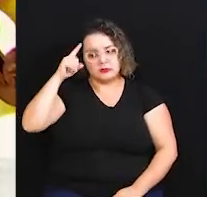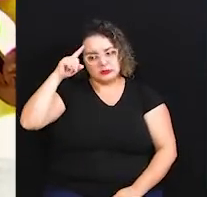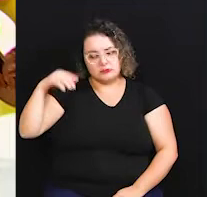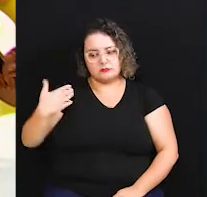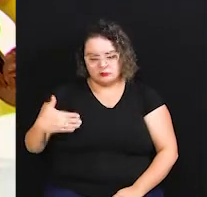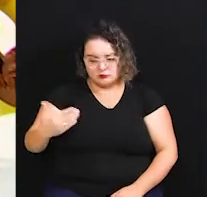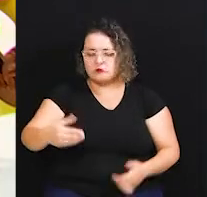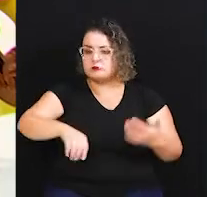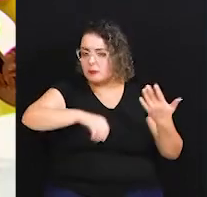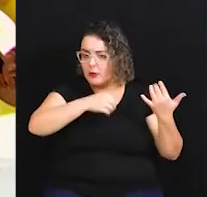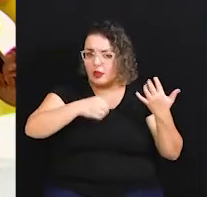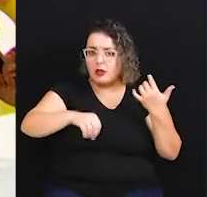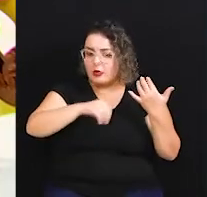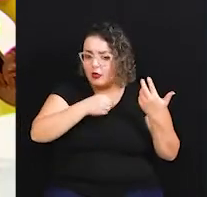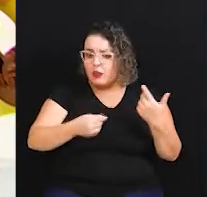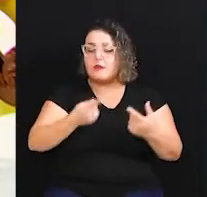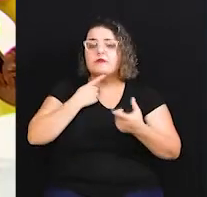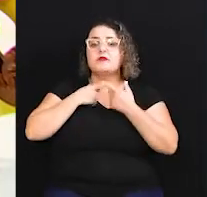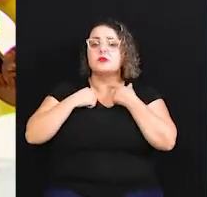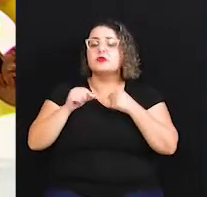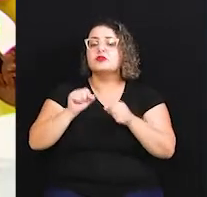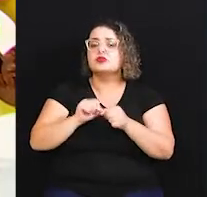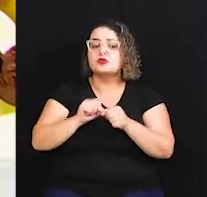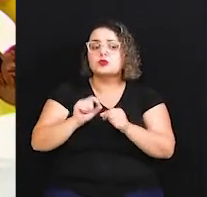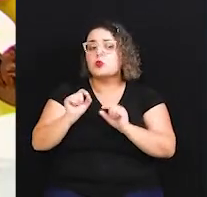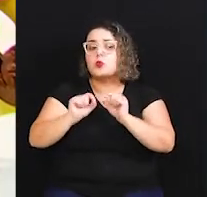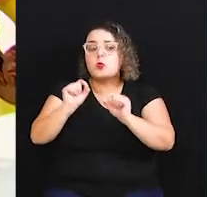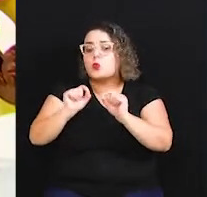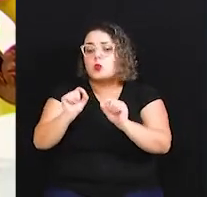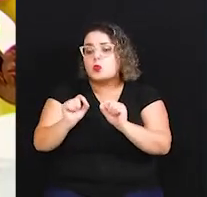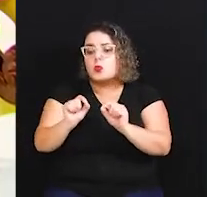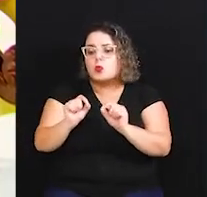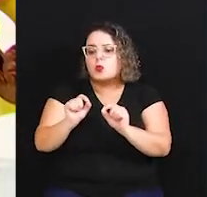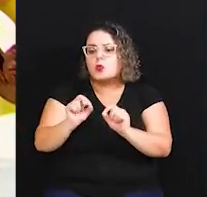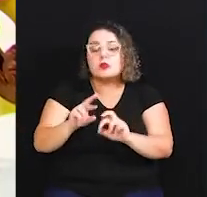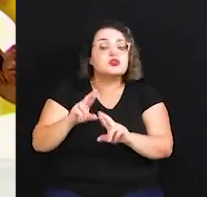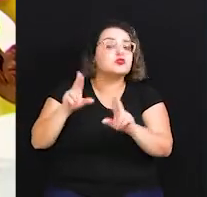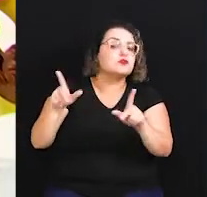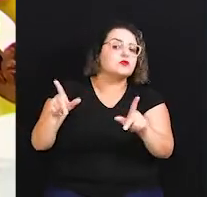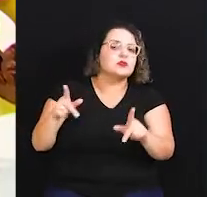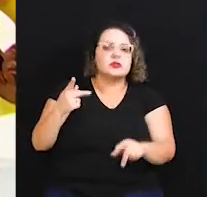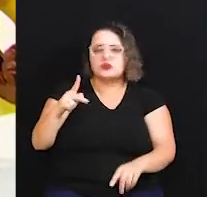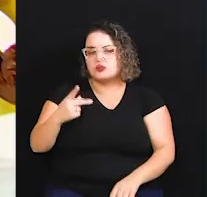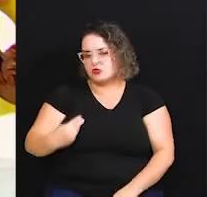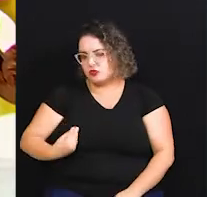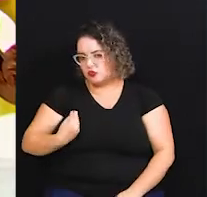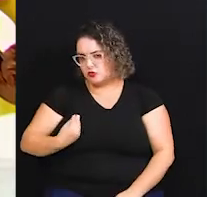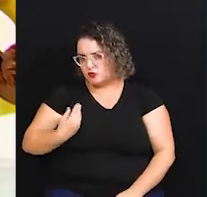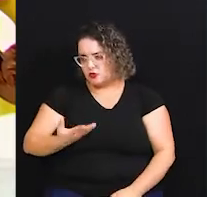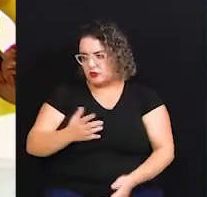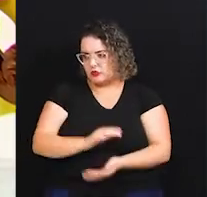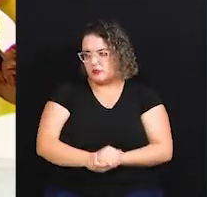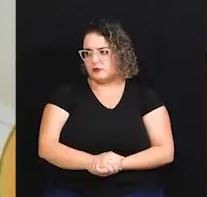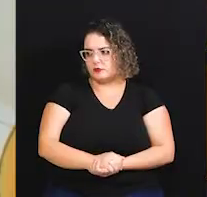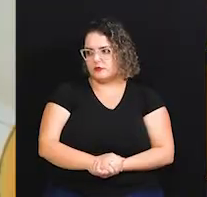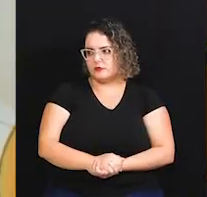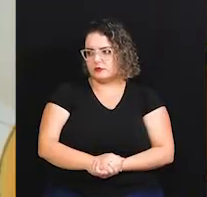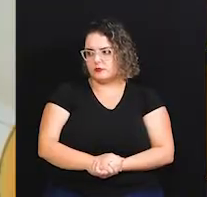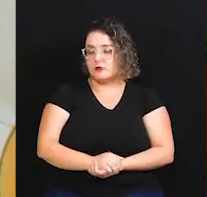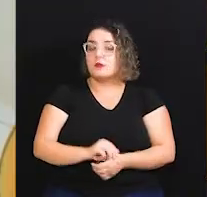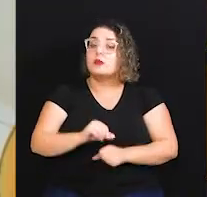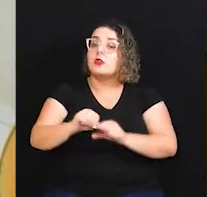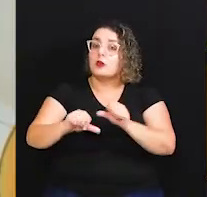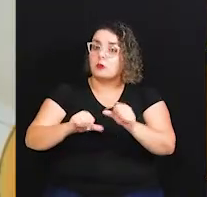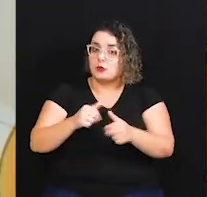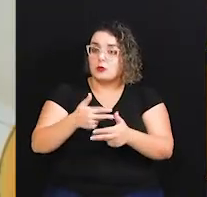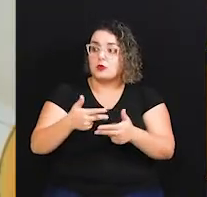rotina de fazer seu instrumento, uma coisa que você tinha vontade de fazer, o que acha que deu de diferente na tua rotina?